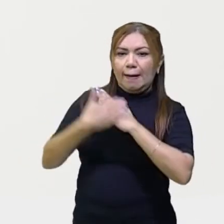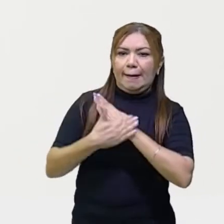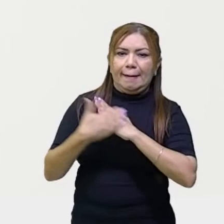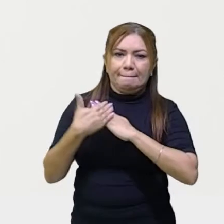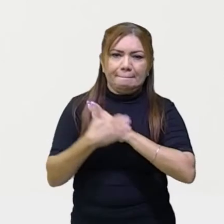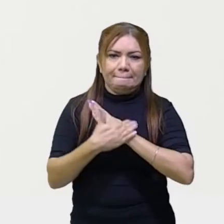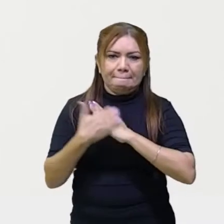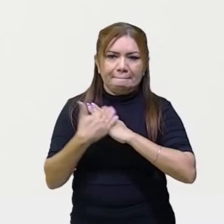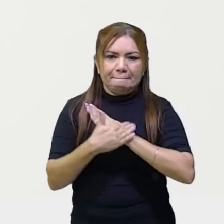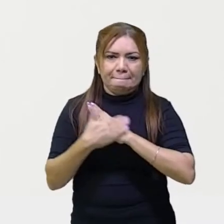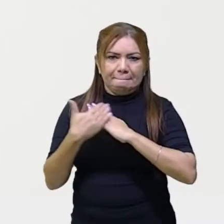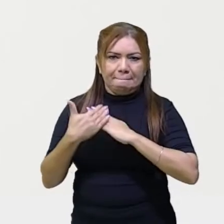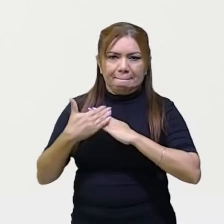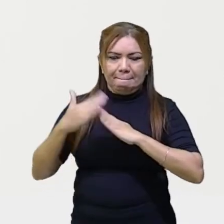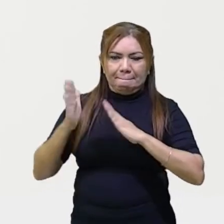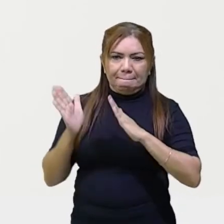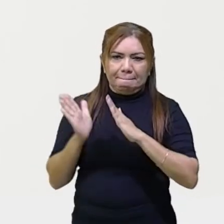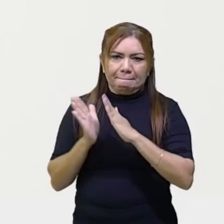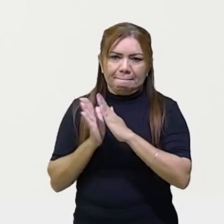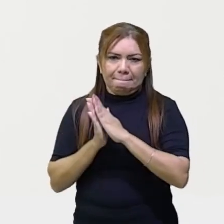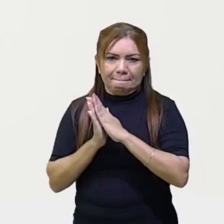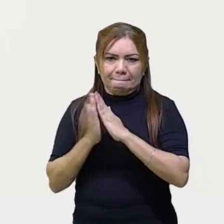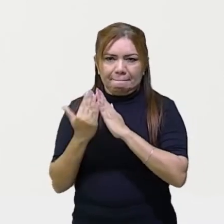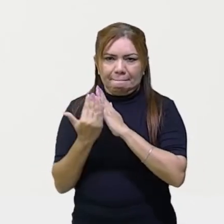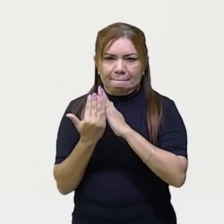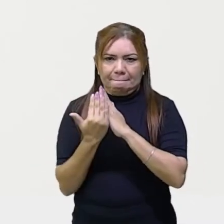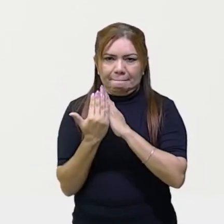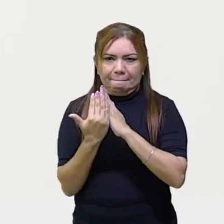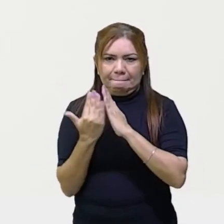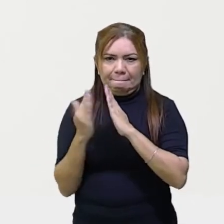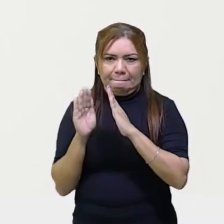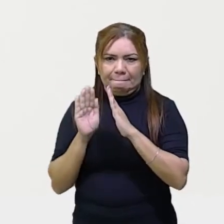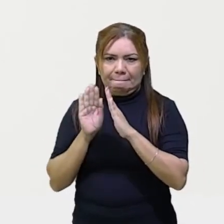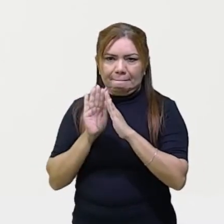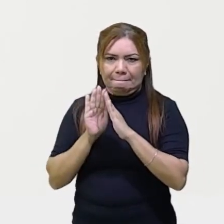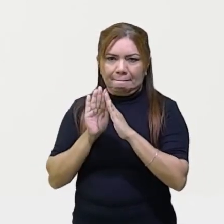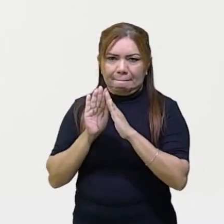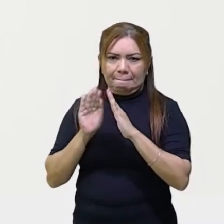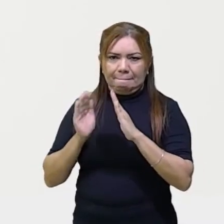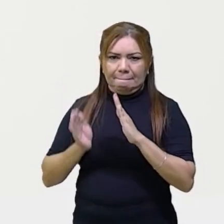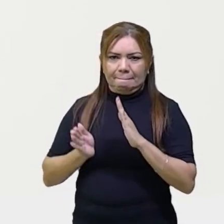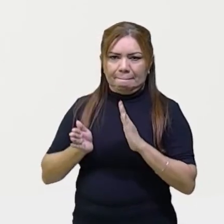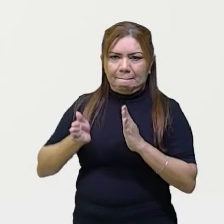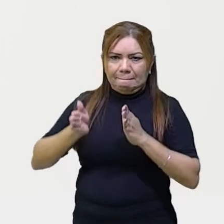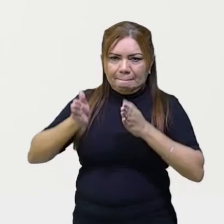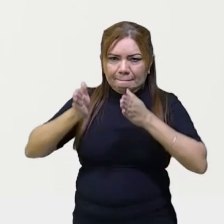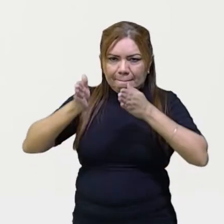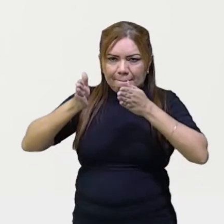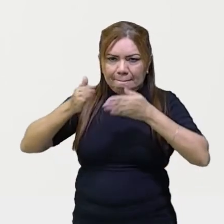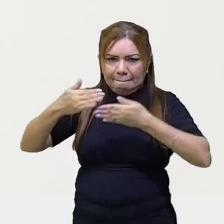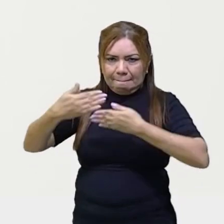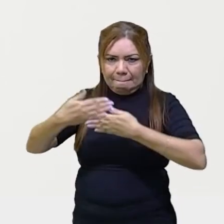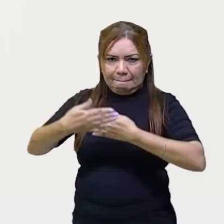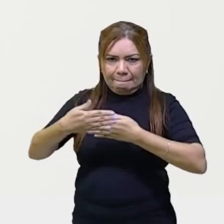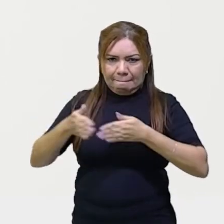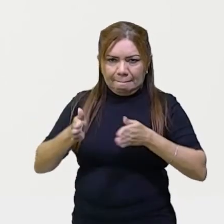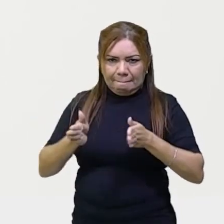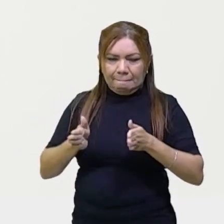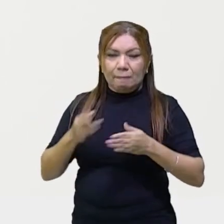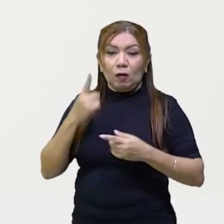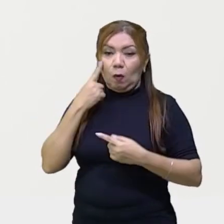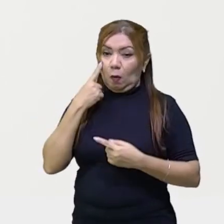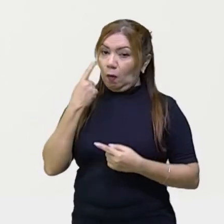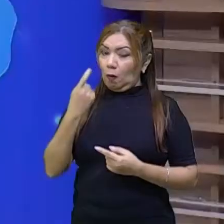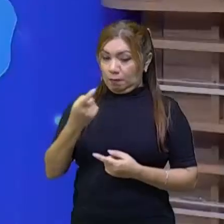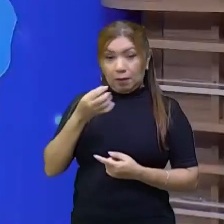partes planas são Polly edros tem uma tem uma dica olha aqui para você olhar nos seus olhos